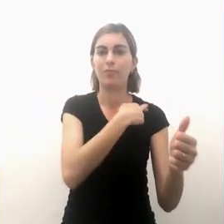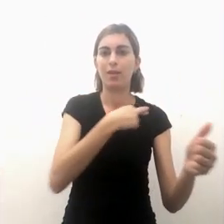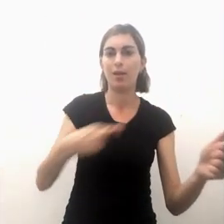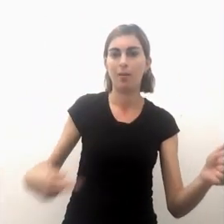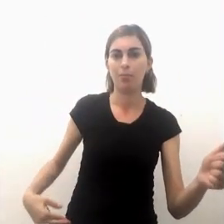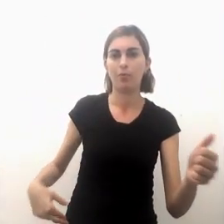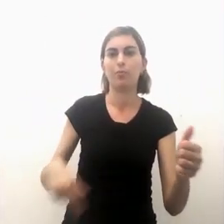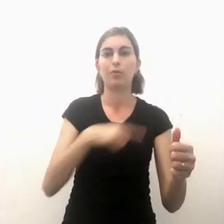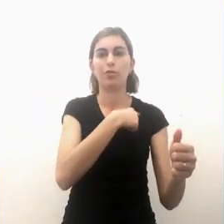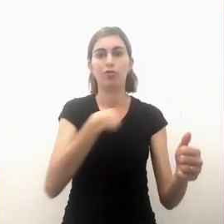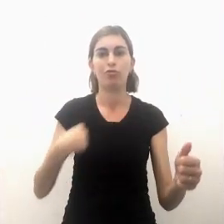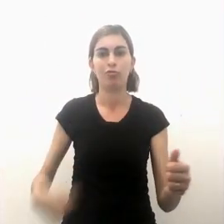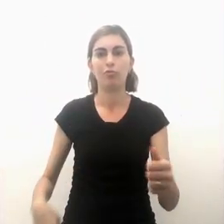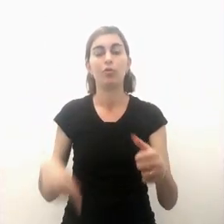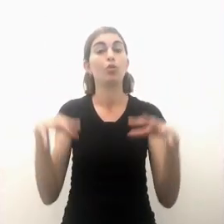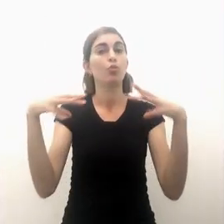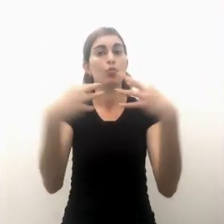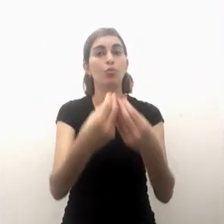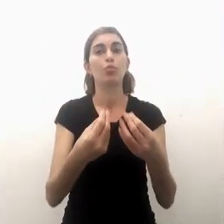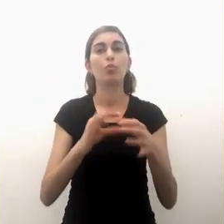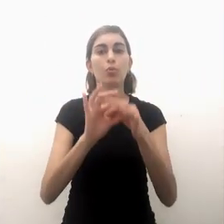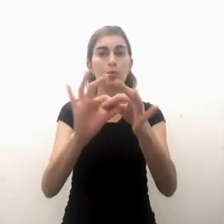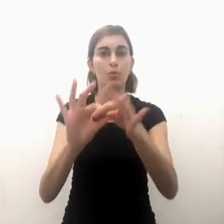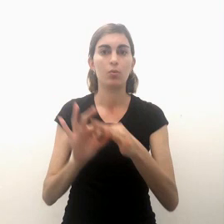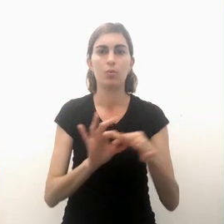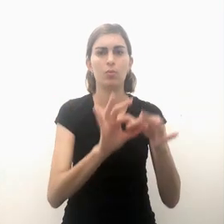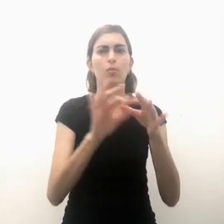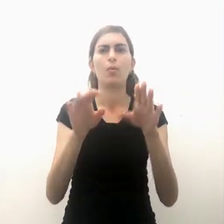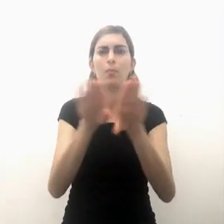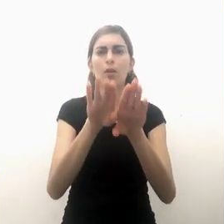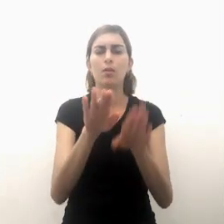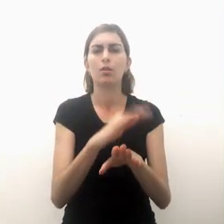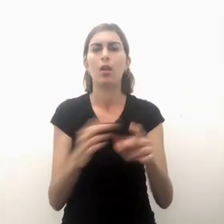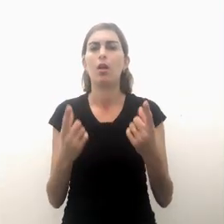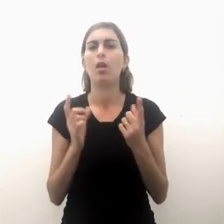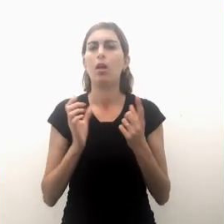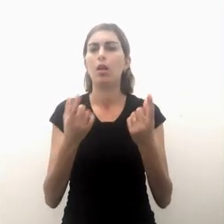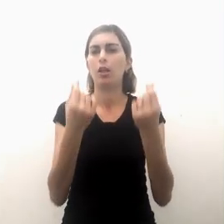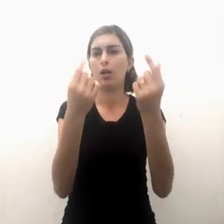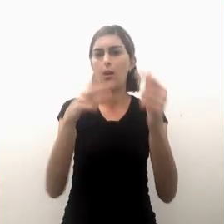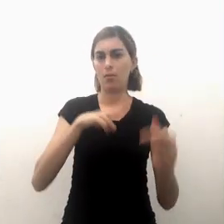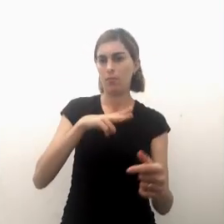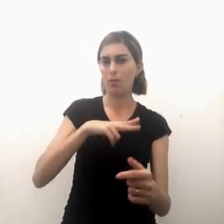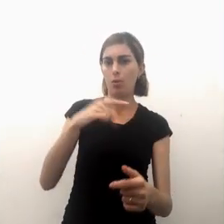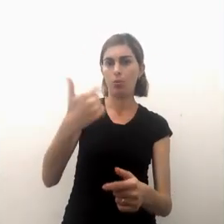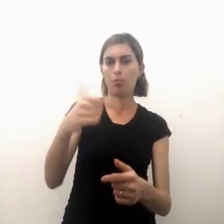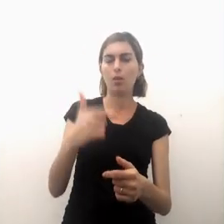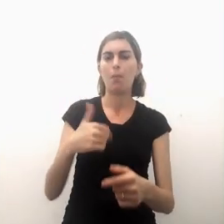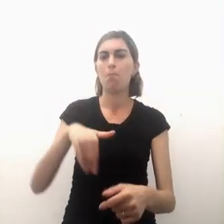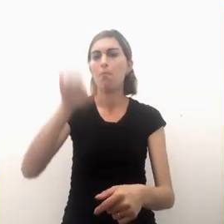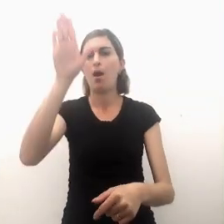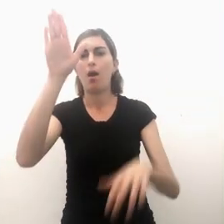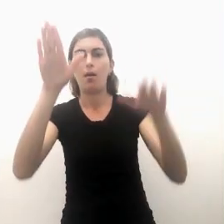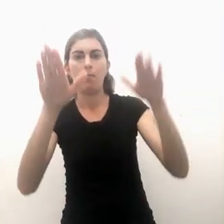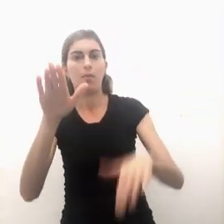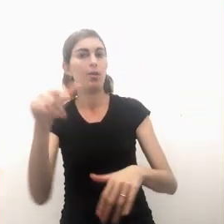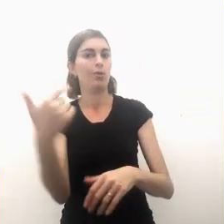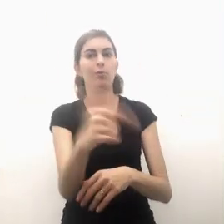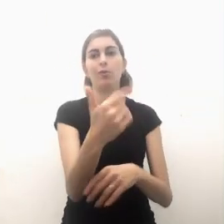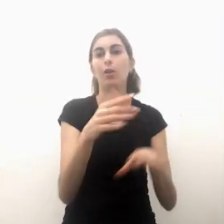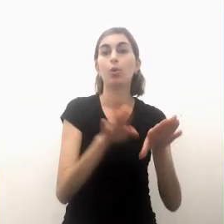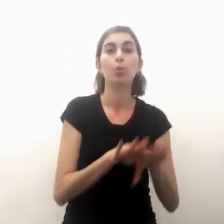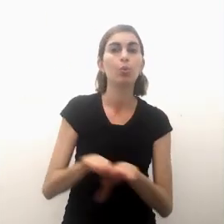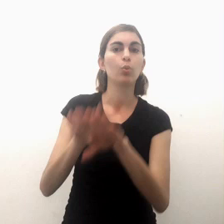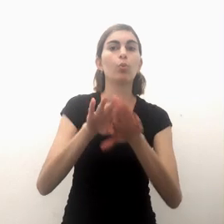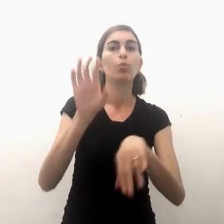Popular. Ok? Todos devem partilhar suas riquezas. Tá? Então, não existe propriedade privada. Ninguém pode ter mais que outro e tudo vai